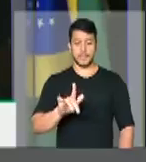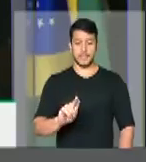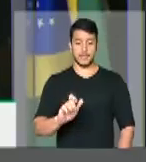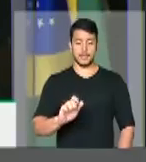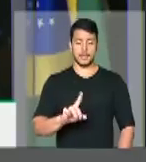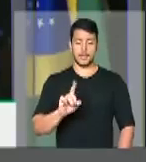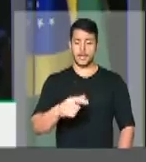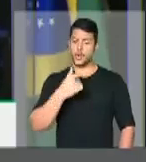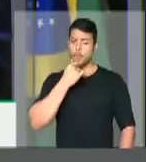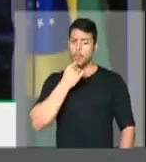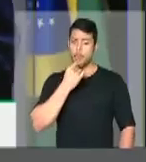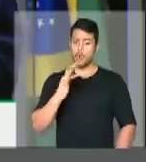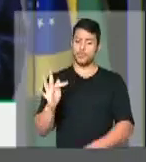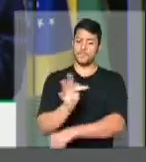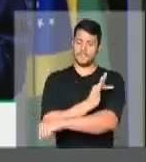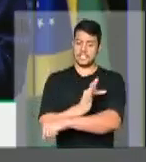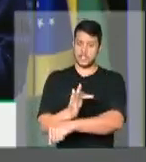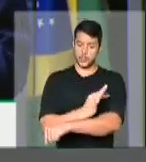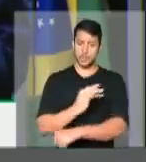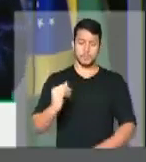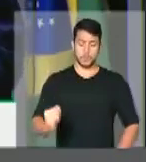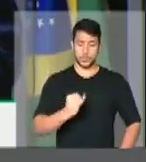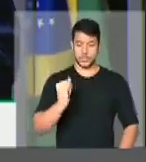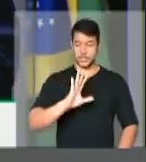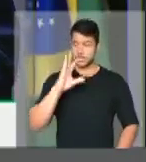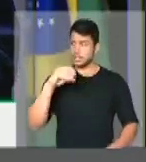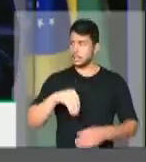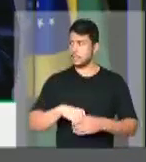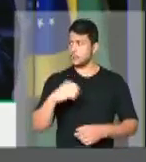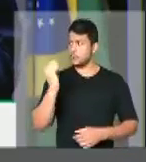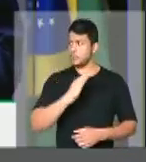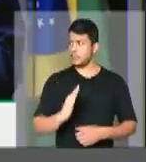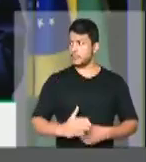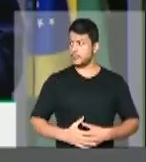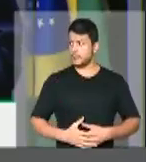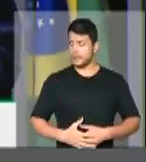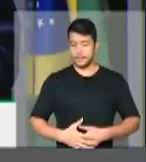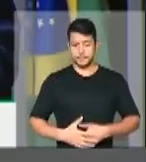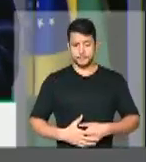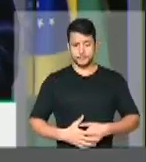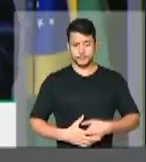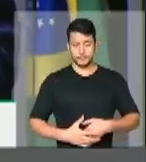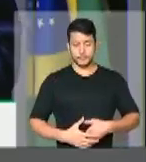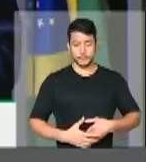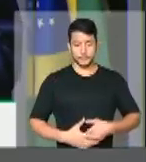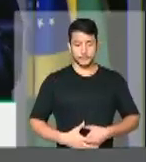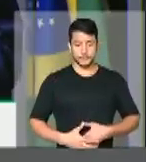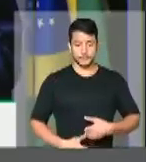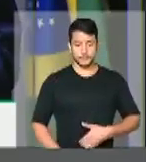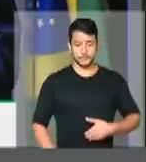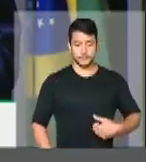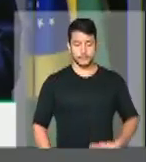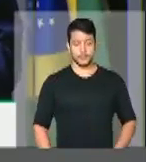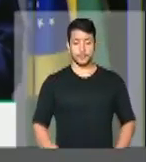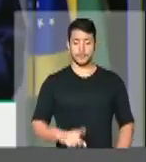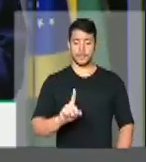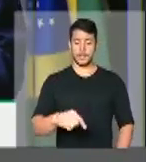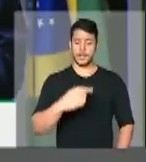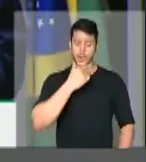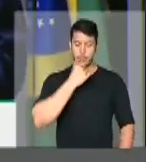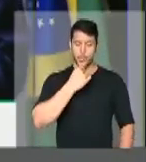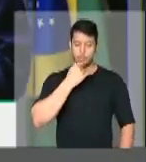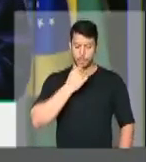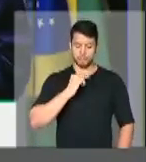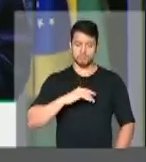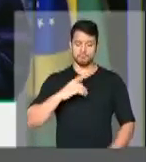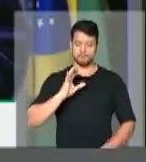físicos da história do Brasil de todos os tempos. Tenho portado aqui a distância sua morte, um homem que militante, foi militante do Partido Comunista, mas